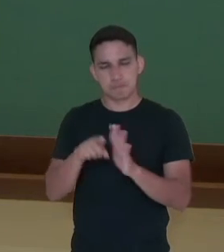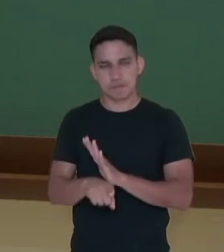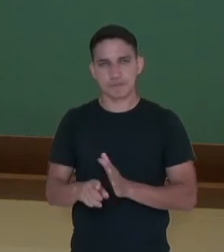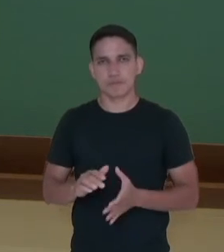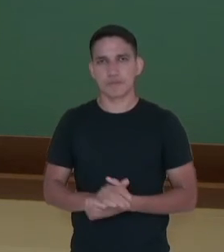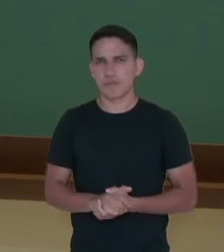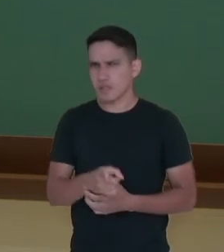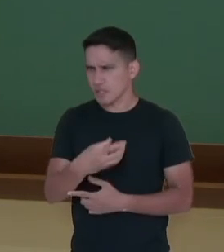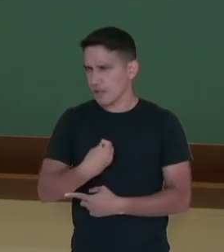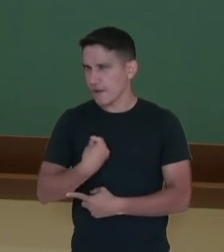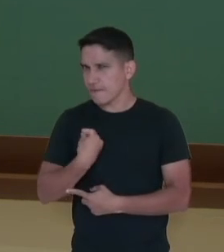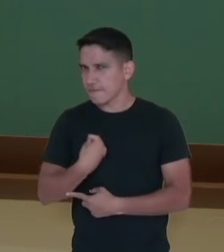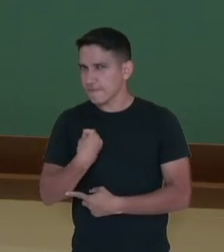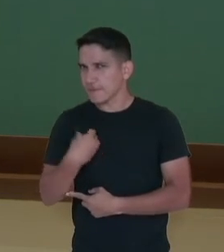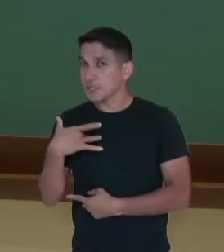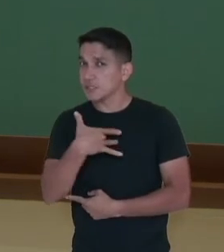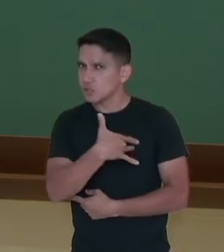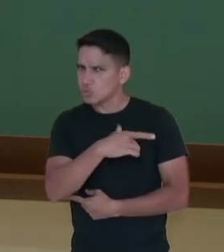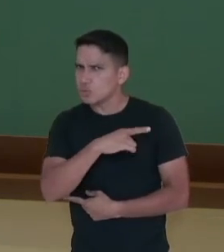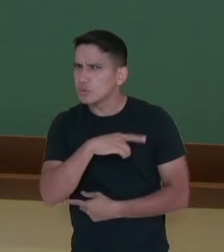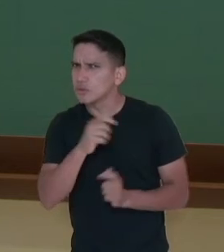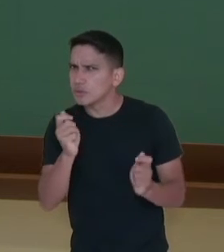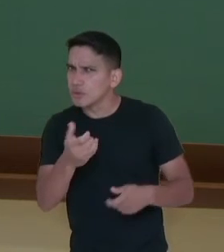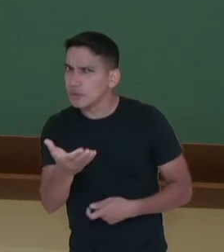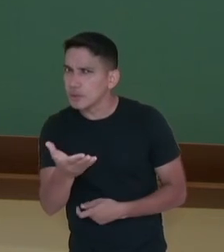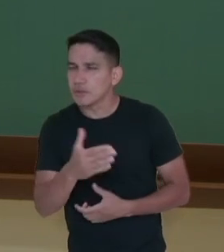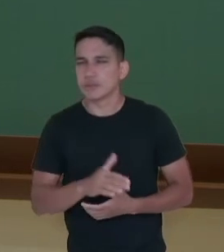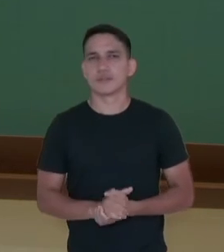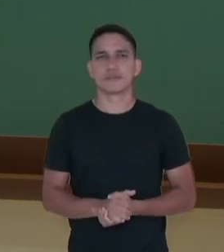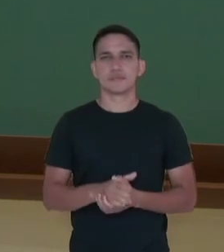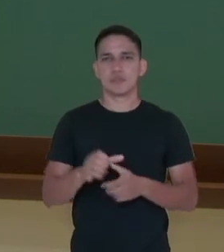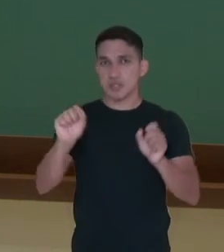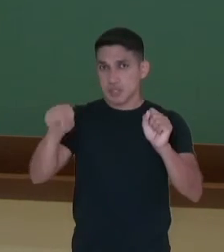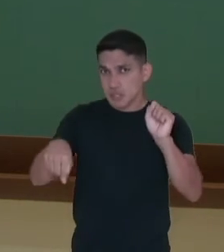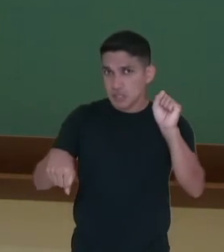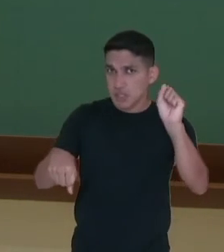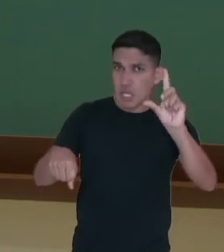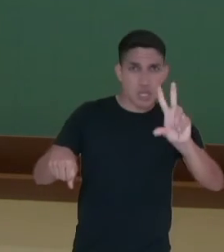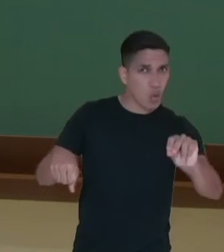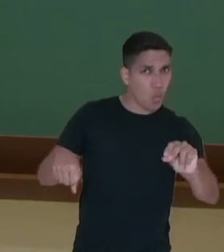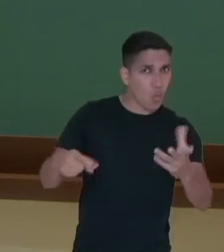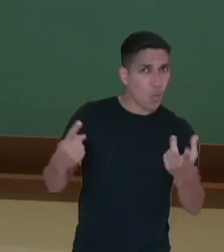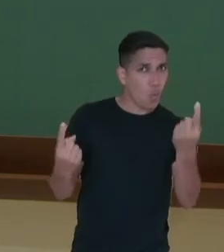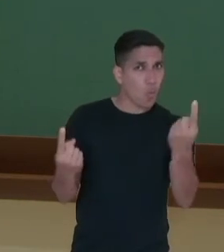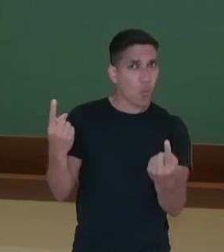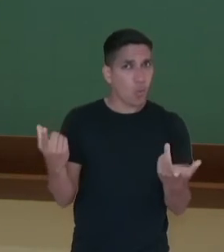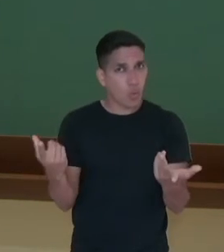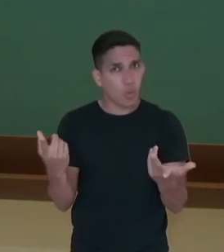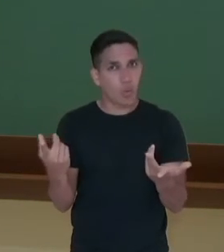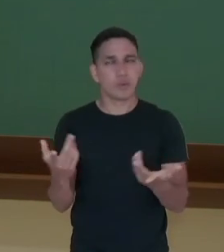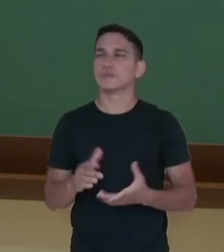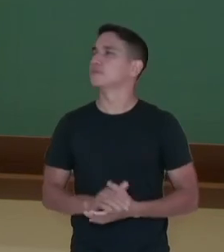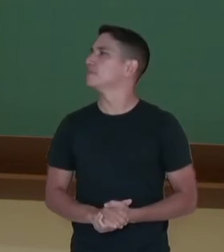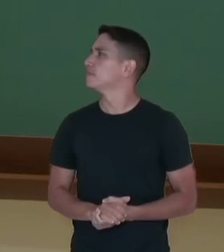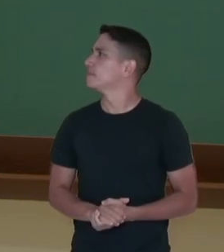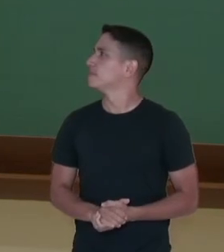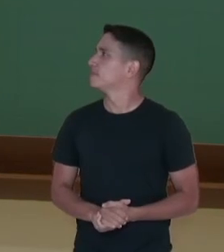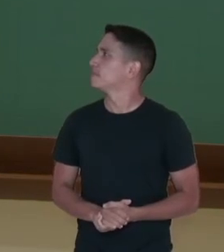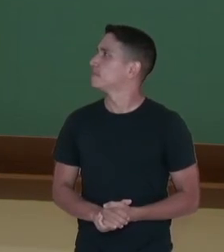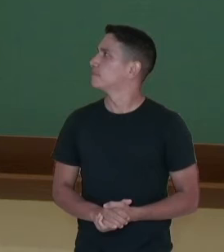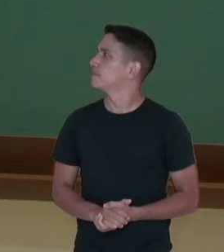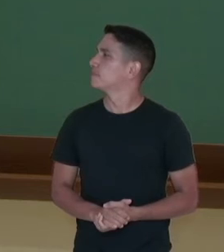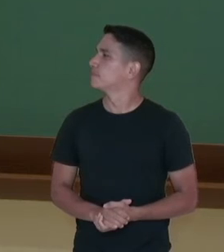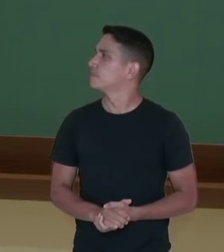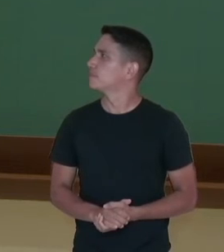Ou seja, você tem uma vida saudável? Sim ou não? Sim ou não? Produz um texto com base